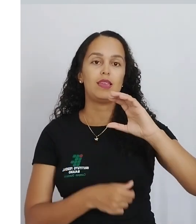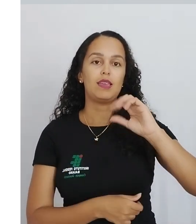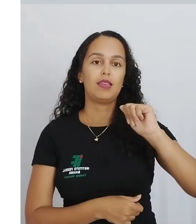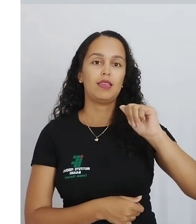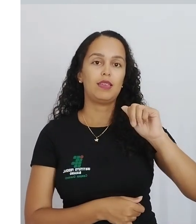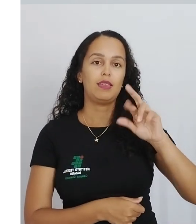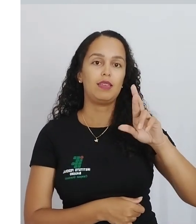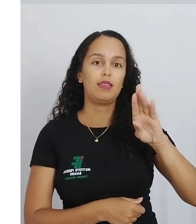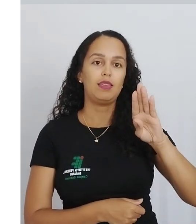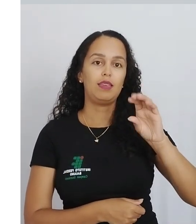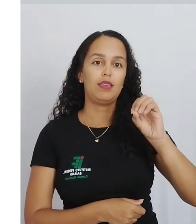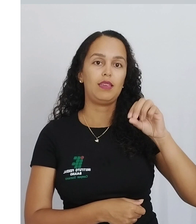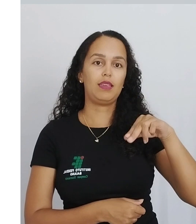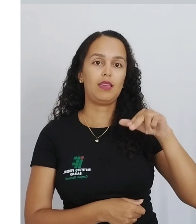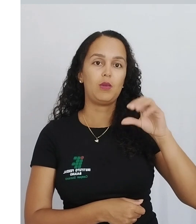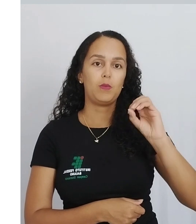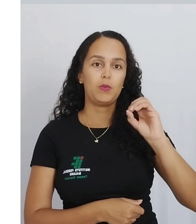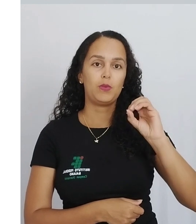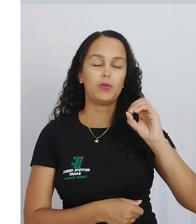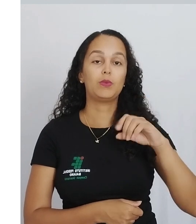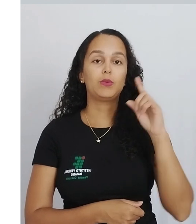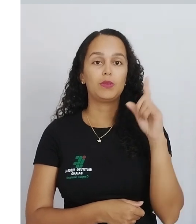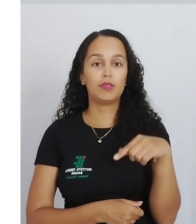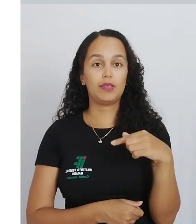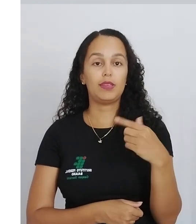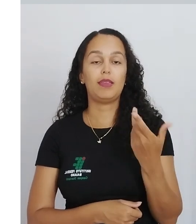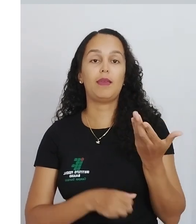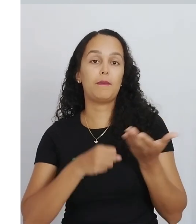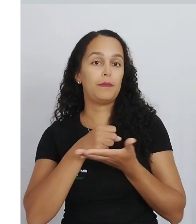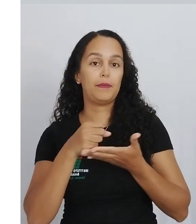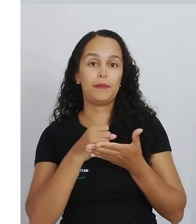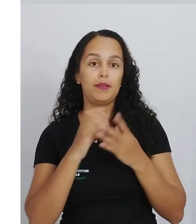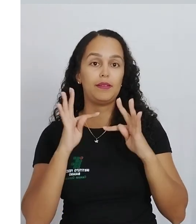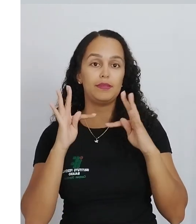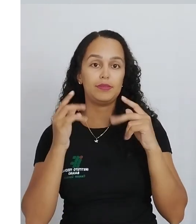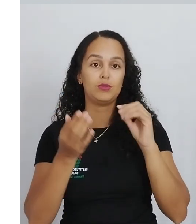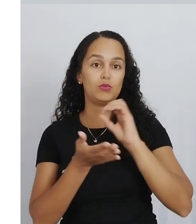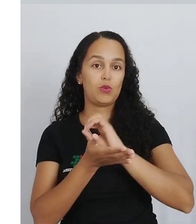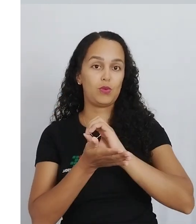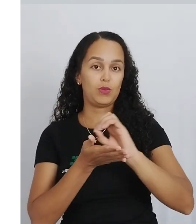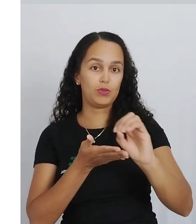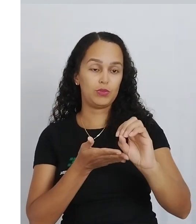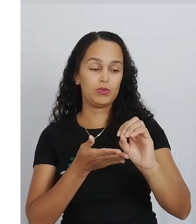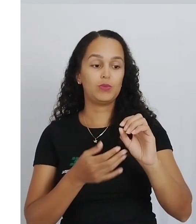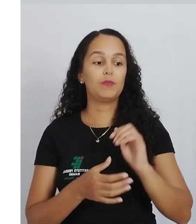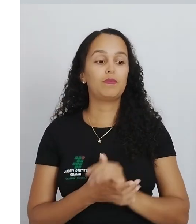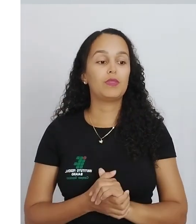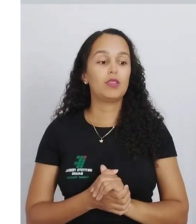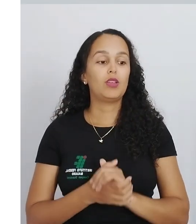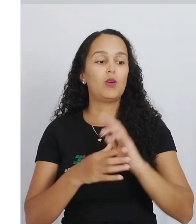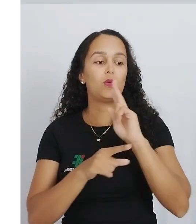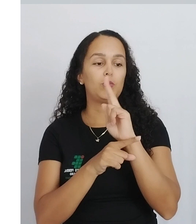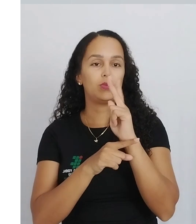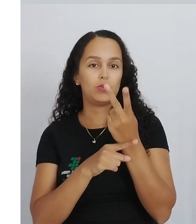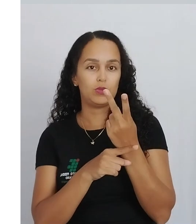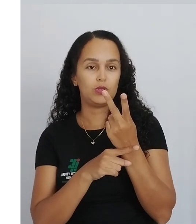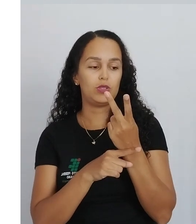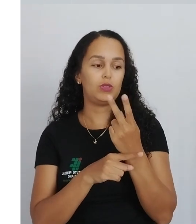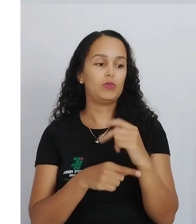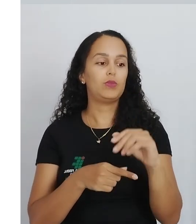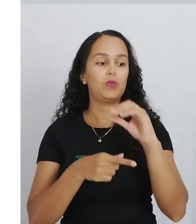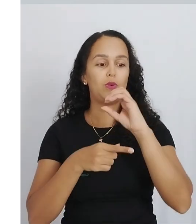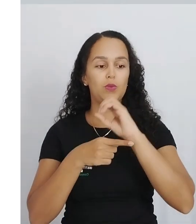chave de todas as substâncias que nós chamamos como orgânicas, o hidrogênio, o oxigênio, o nitrogênio,